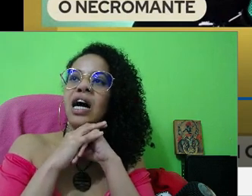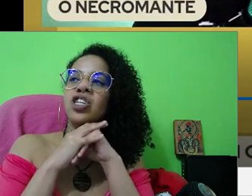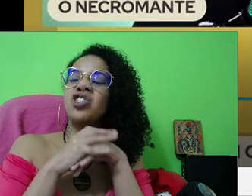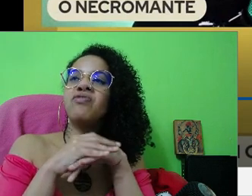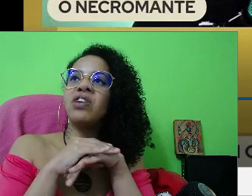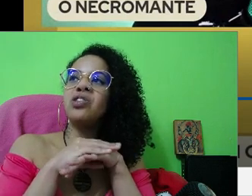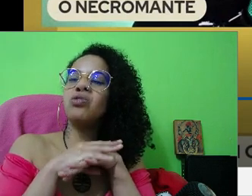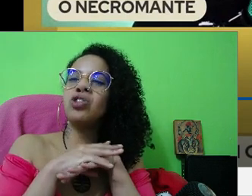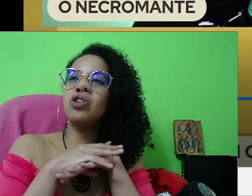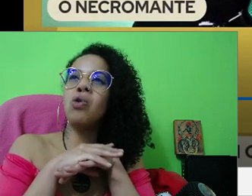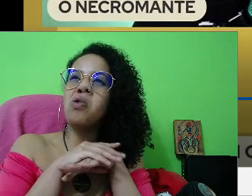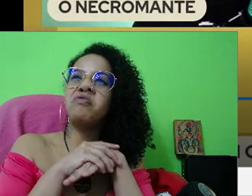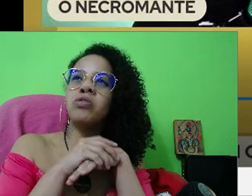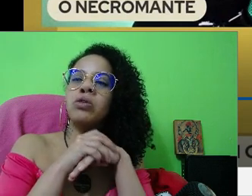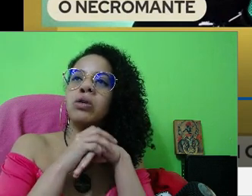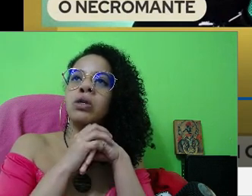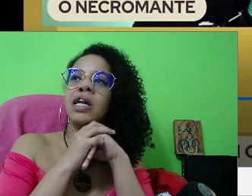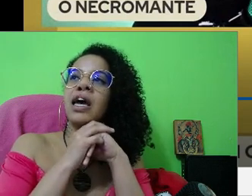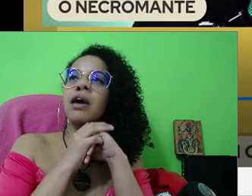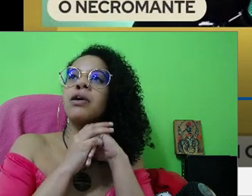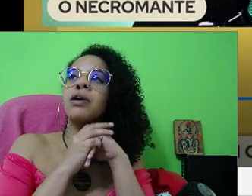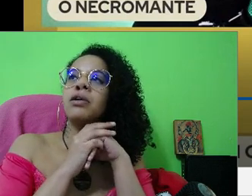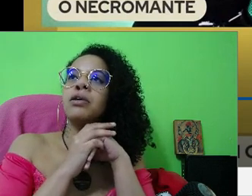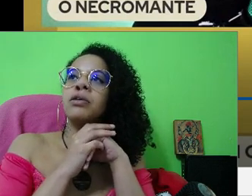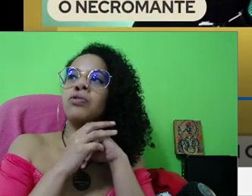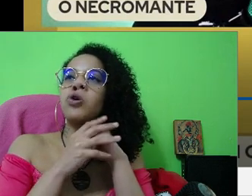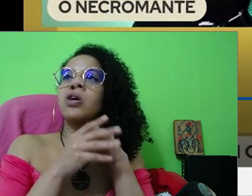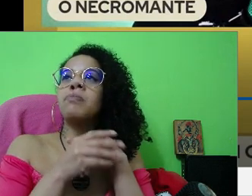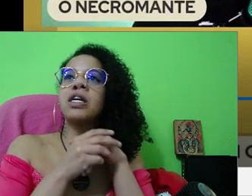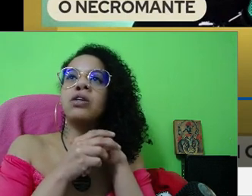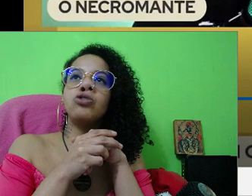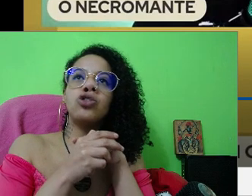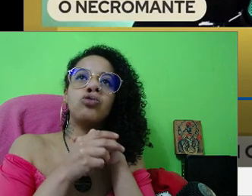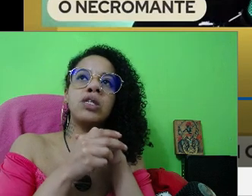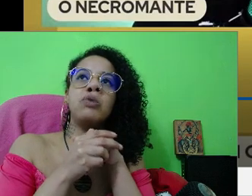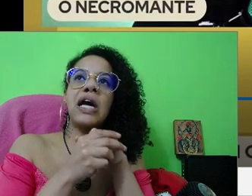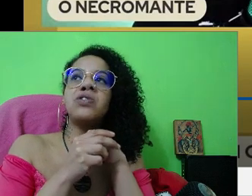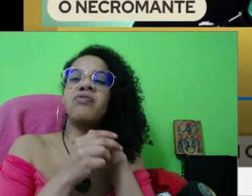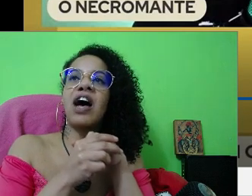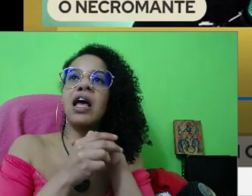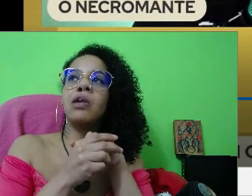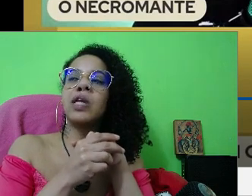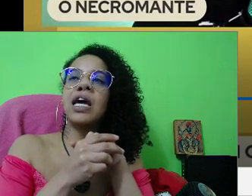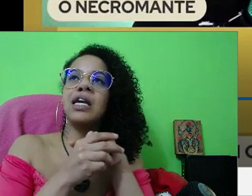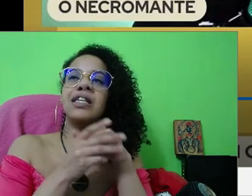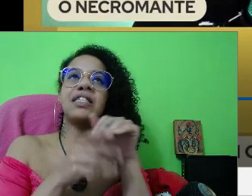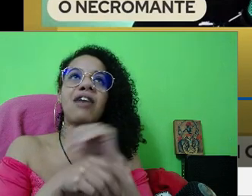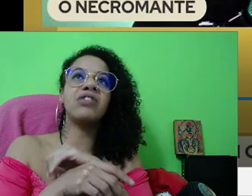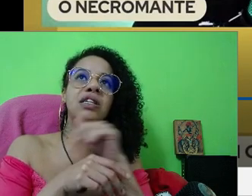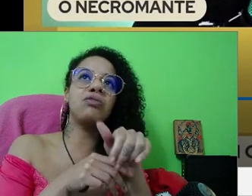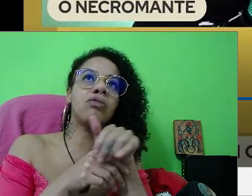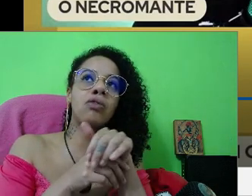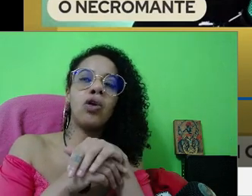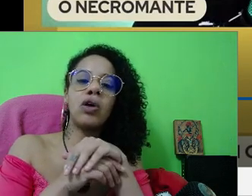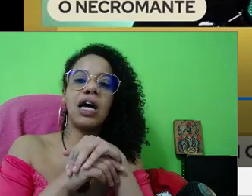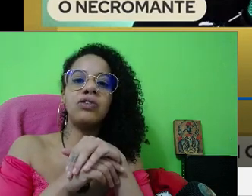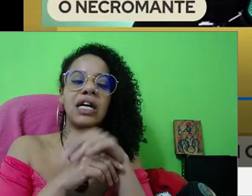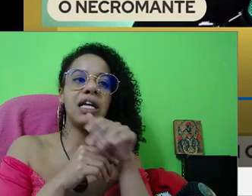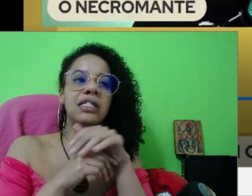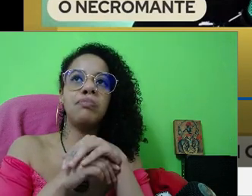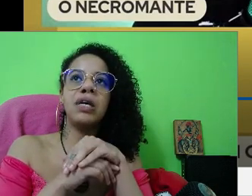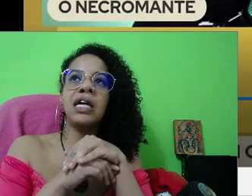a gente vê isso de novo né no programa que onde duas mulheres falam né E estava sendo